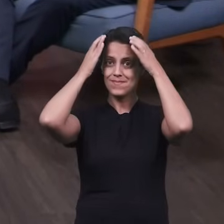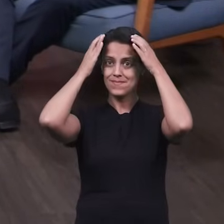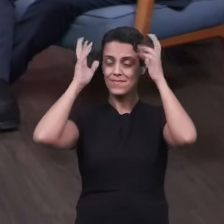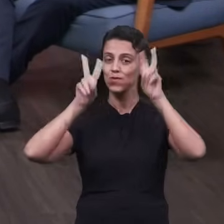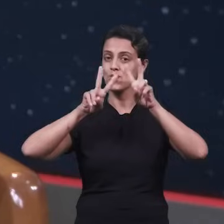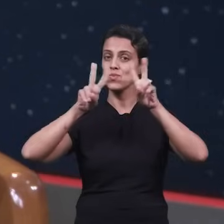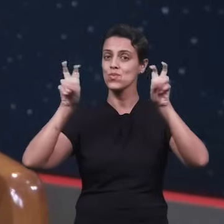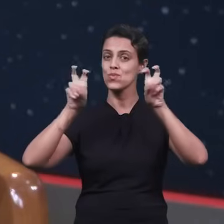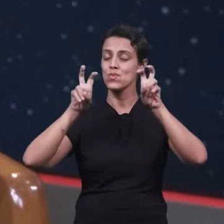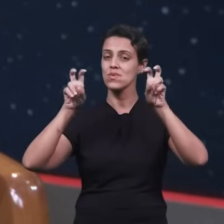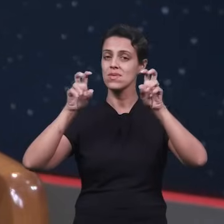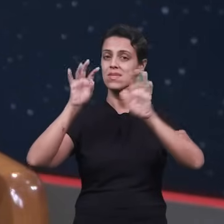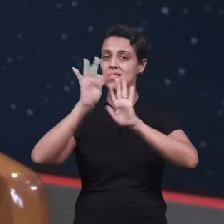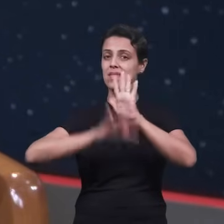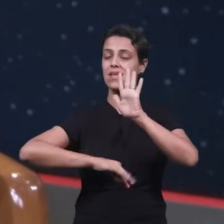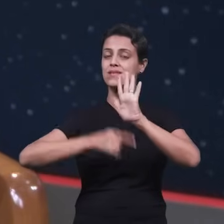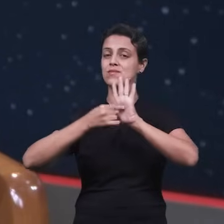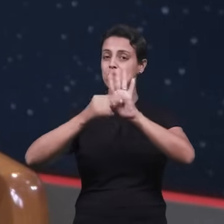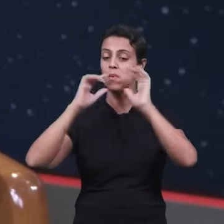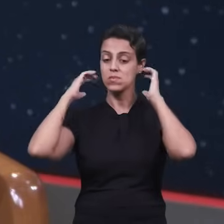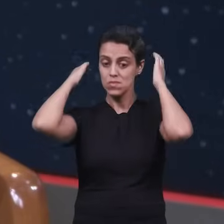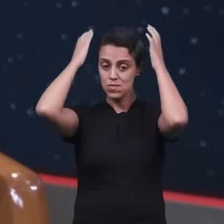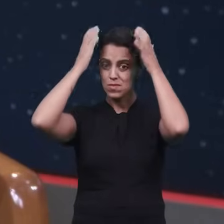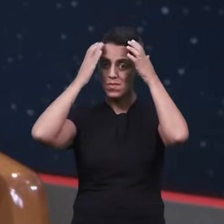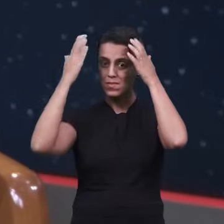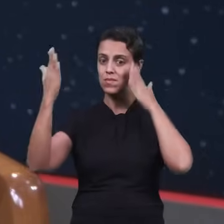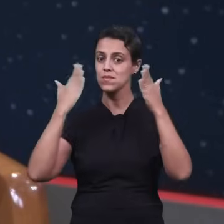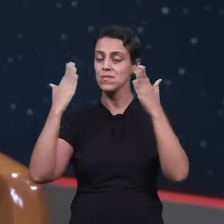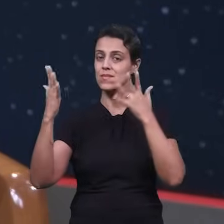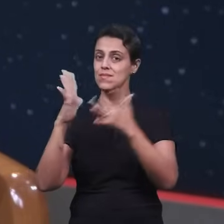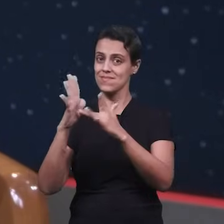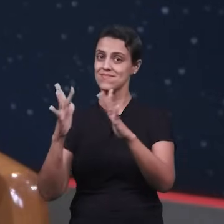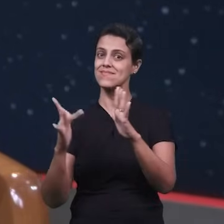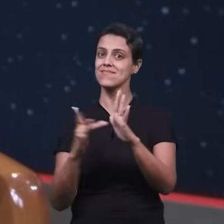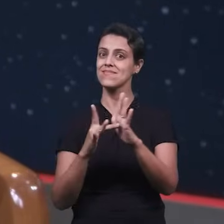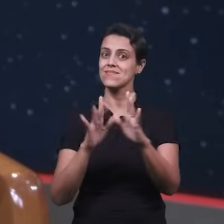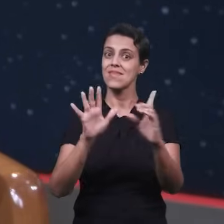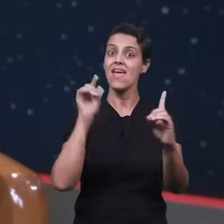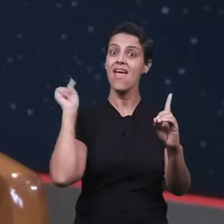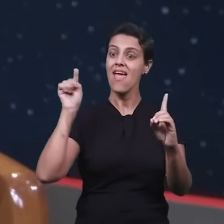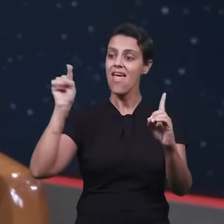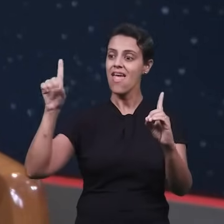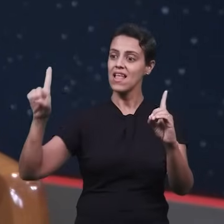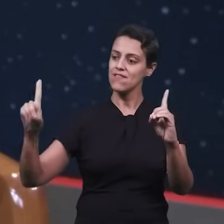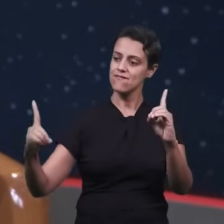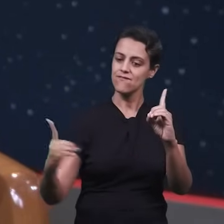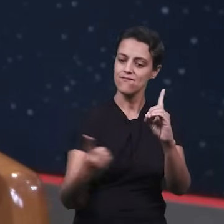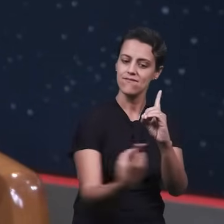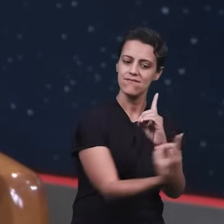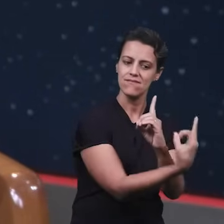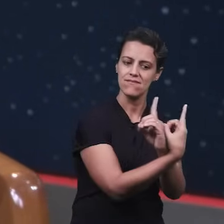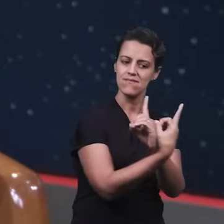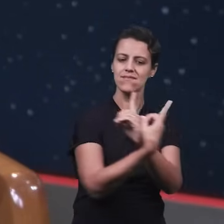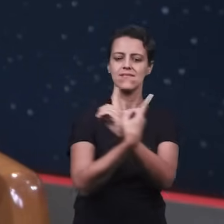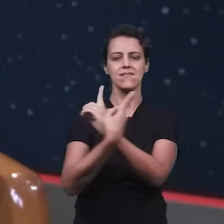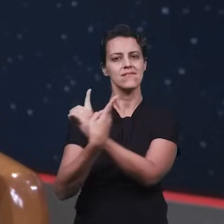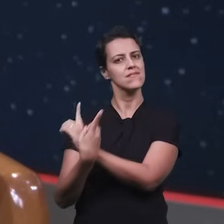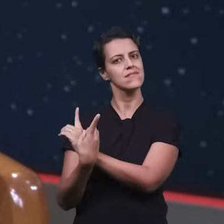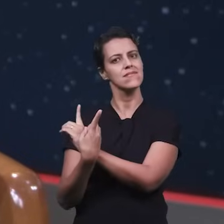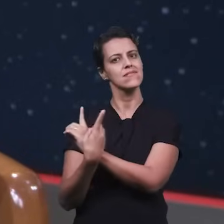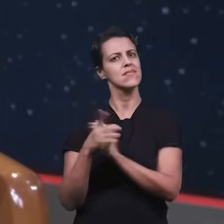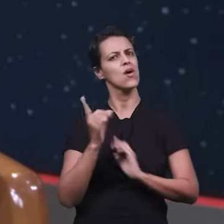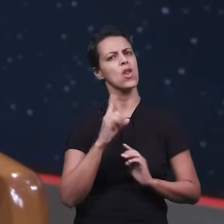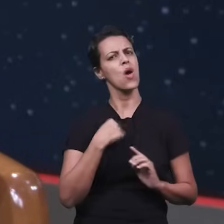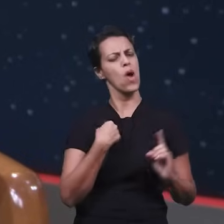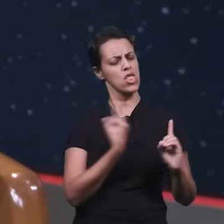lembramos imediatamente do Senhor Jesus, ele nos introduziu. Então, não fomos nós